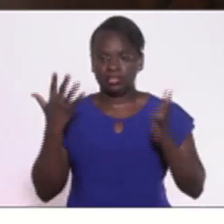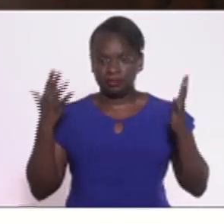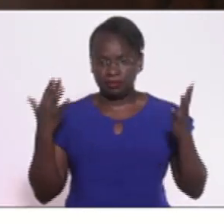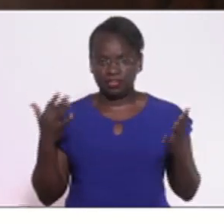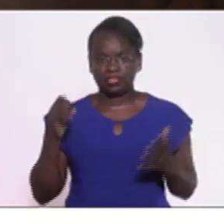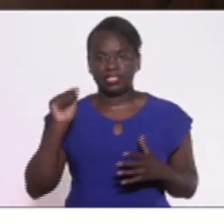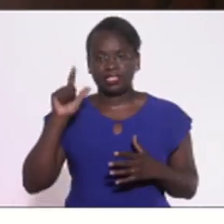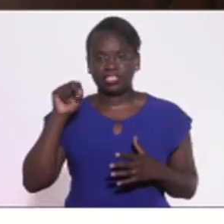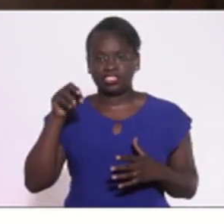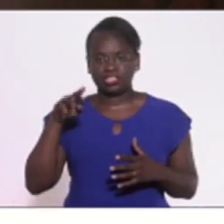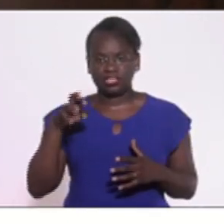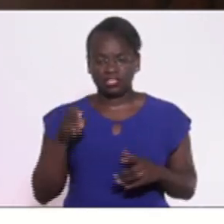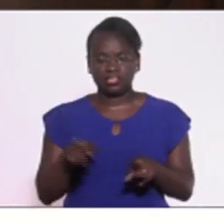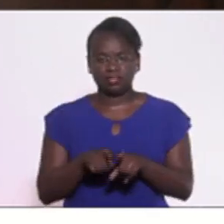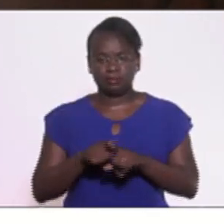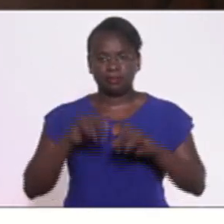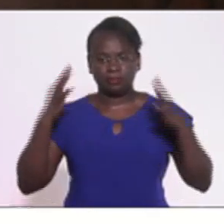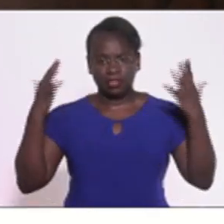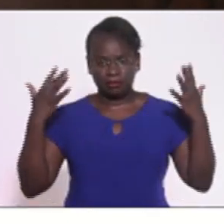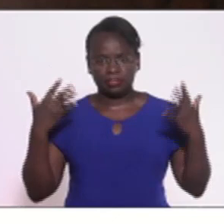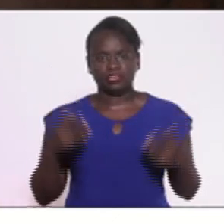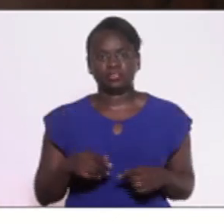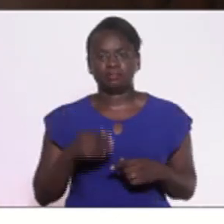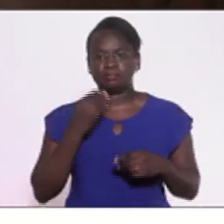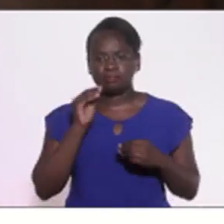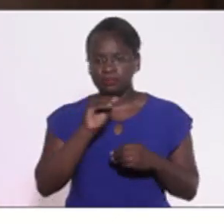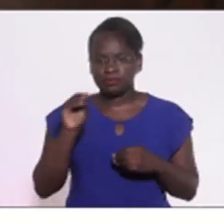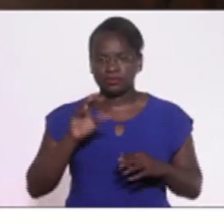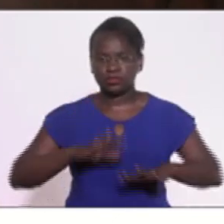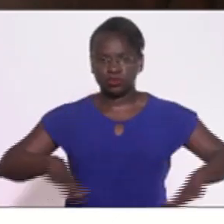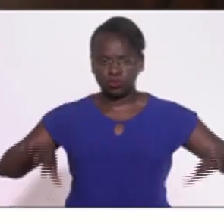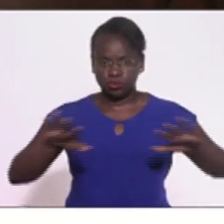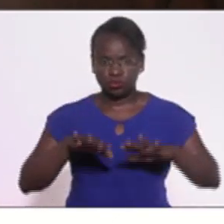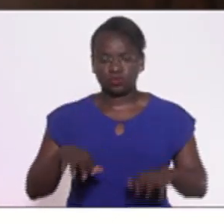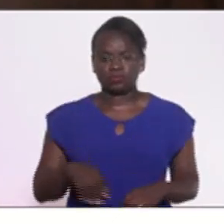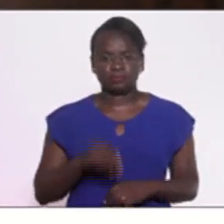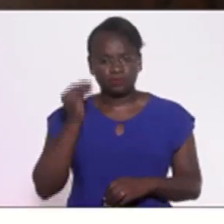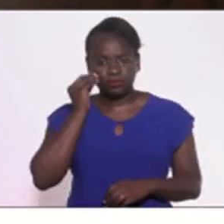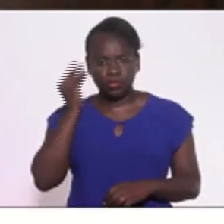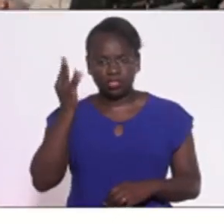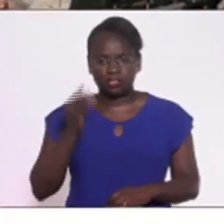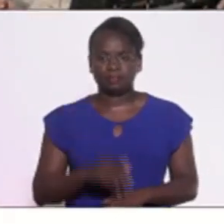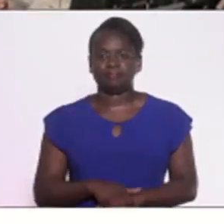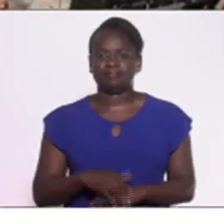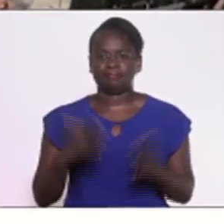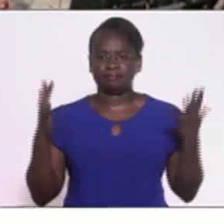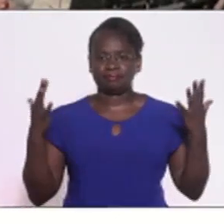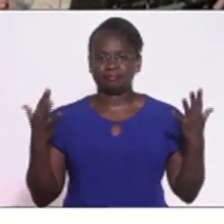Alexandre, parabéns também por essa iniciativa. Beijo para todos. Dona Helena, um beijo grande, meu irmão.